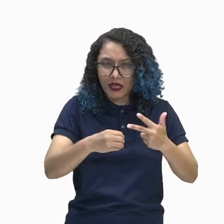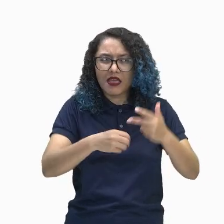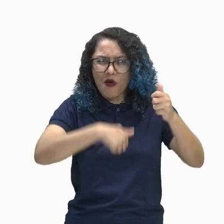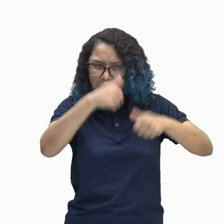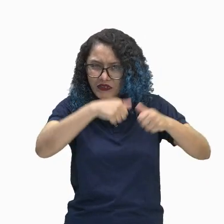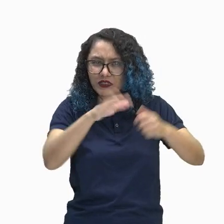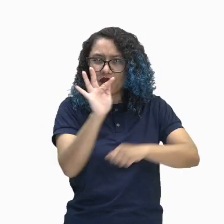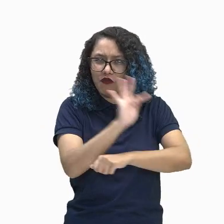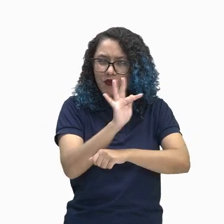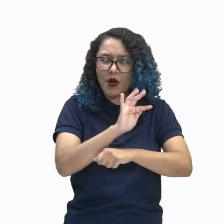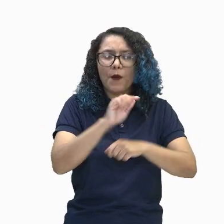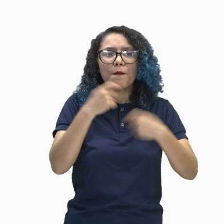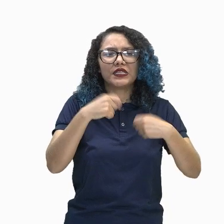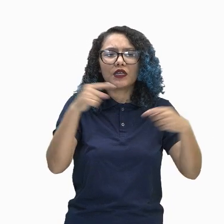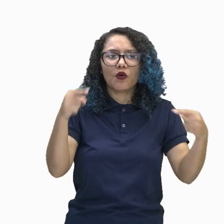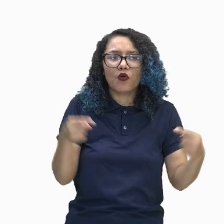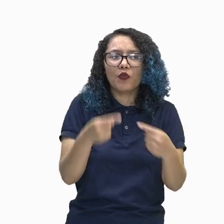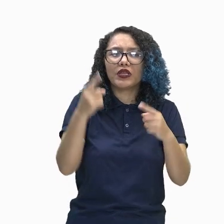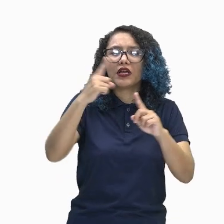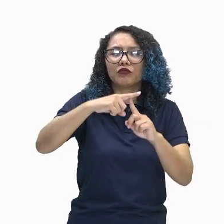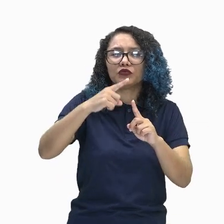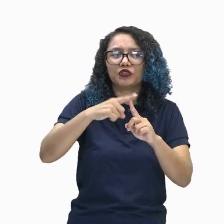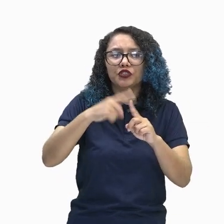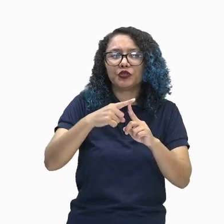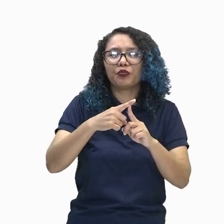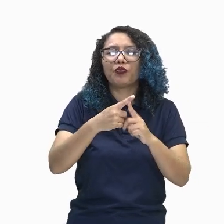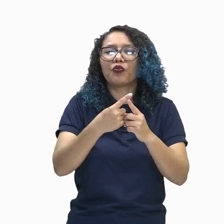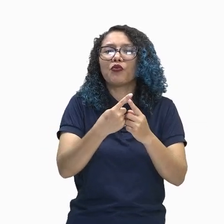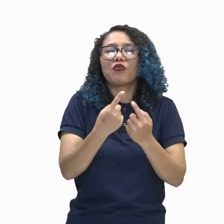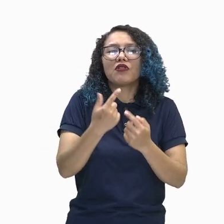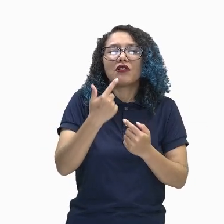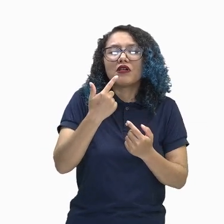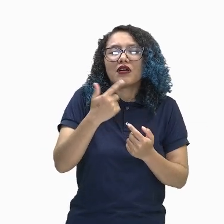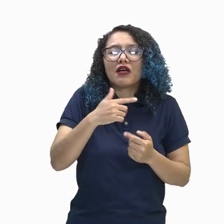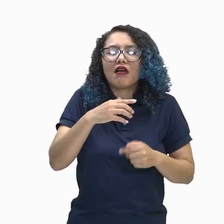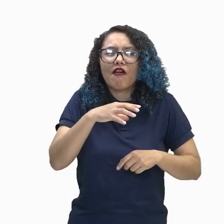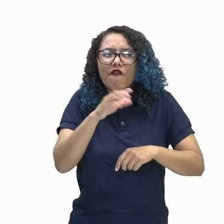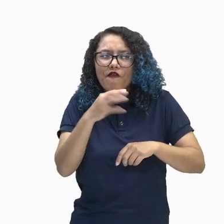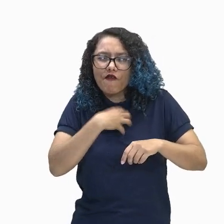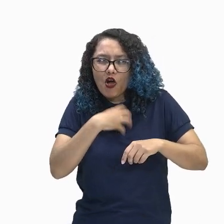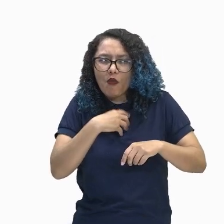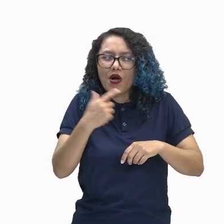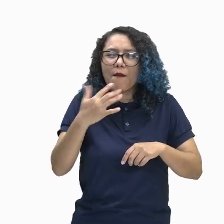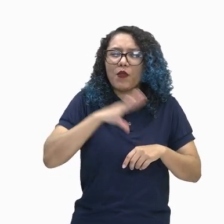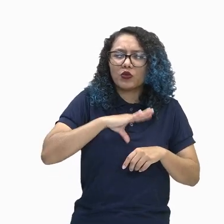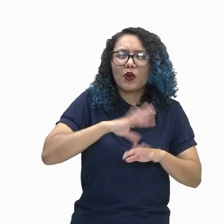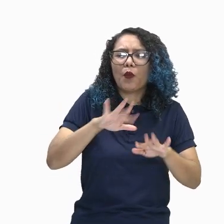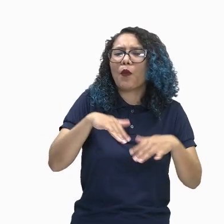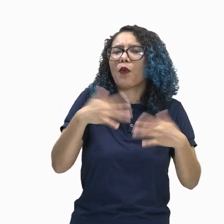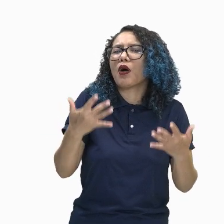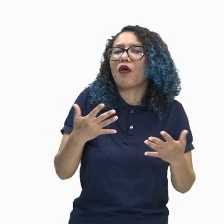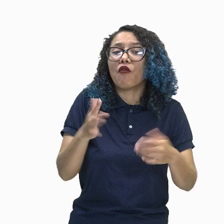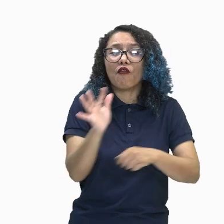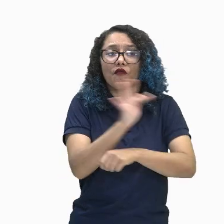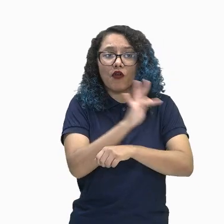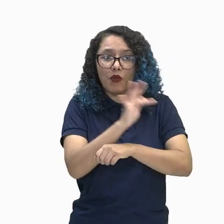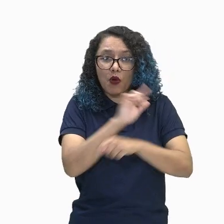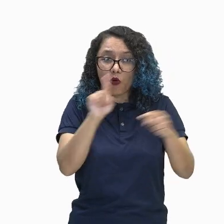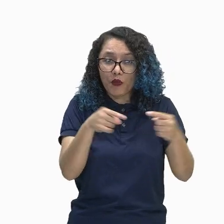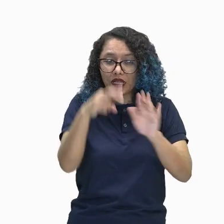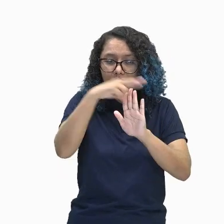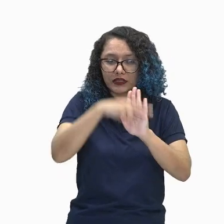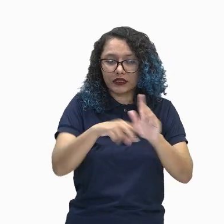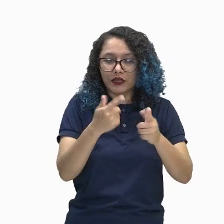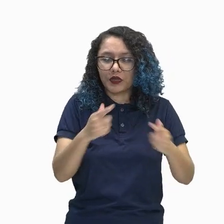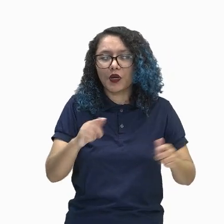contemplar qual modalidade da língua portuguesa? A formal, de acordo com as regras gramaticais, ou a